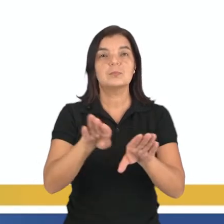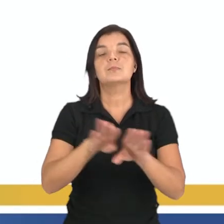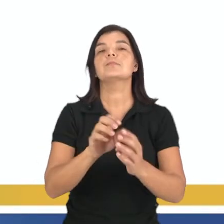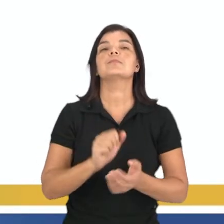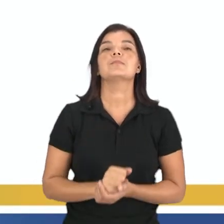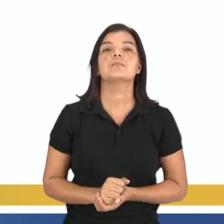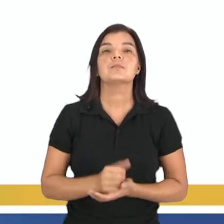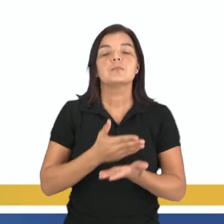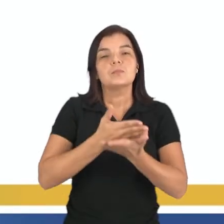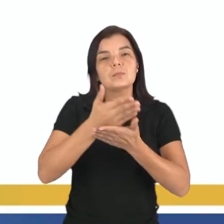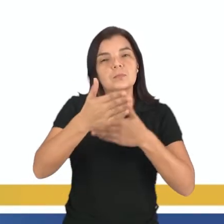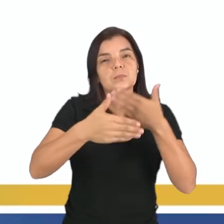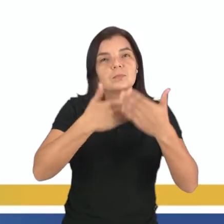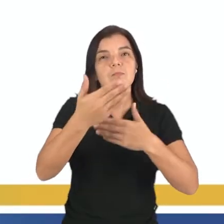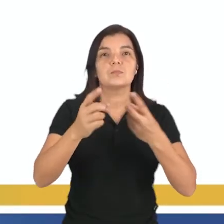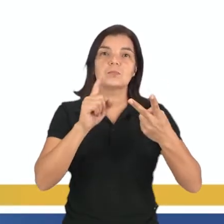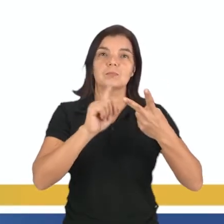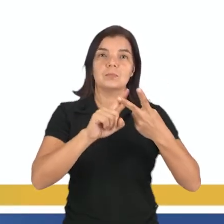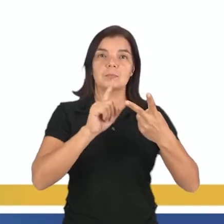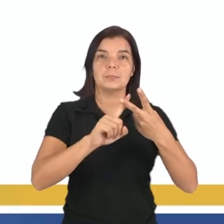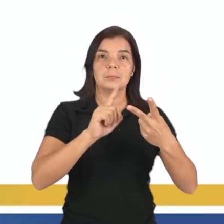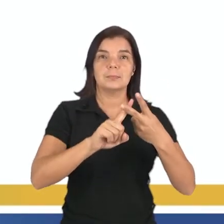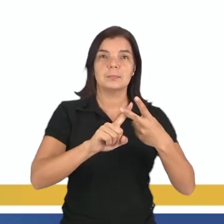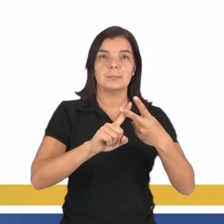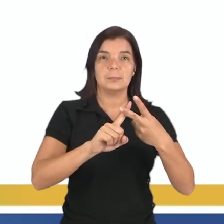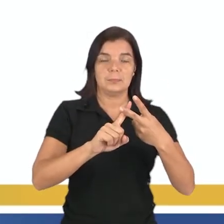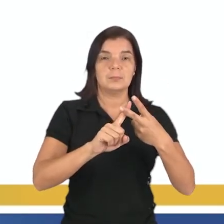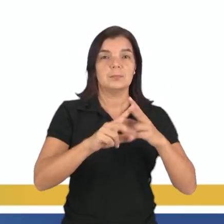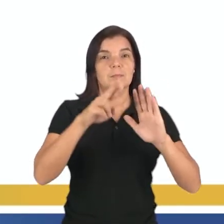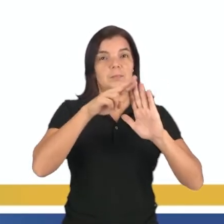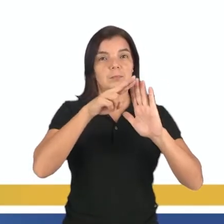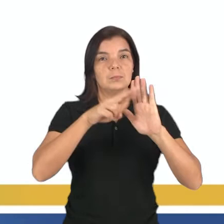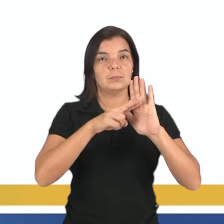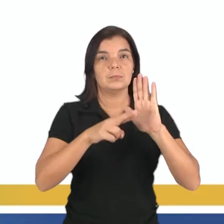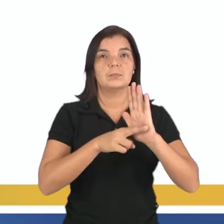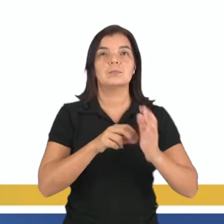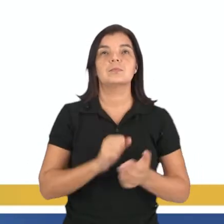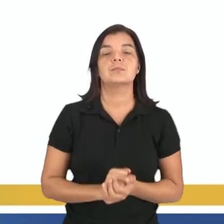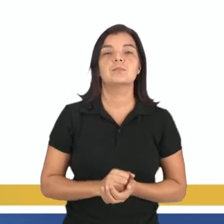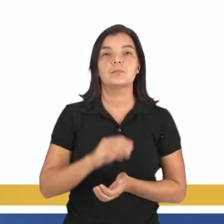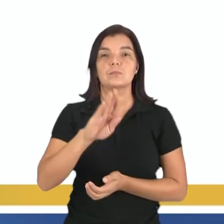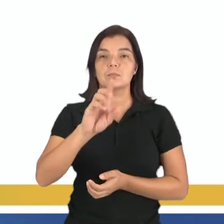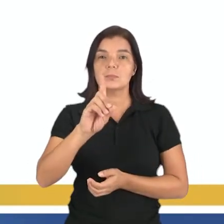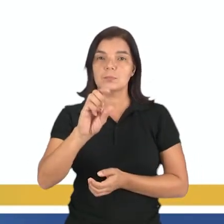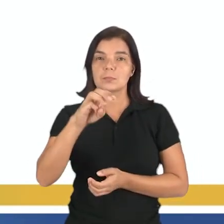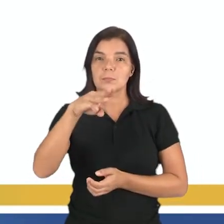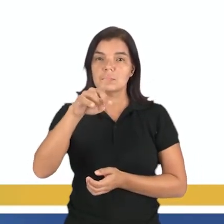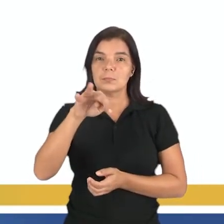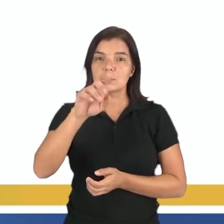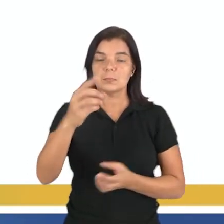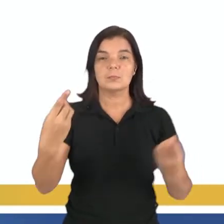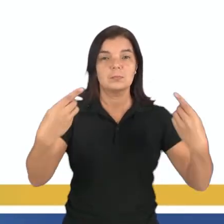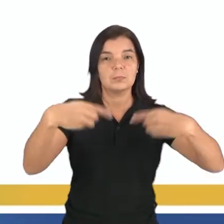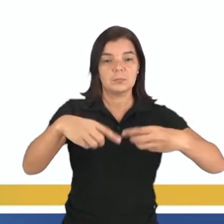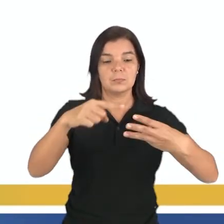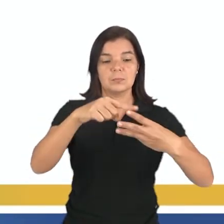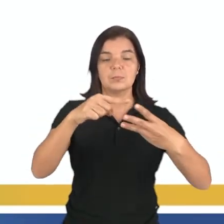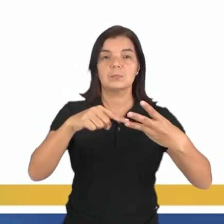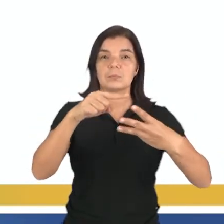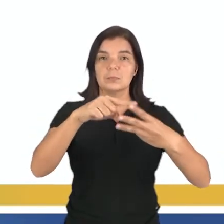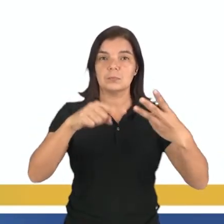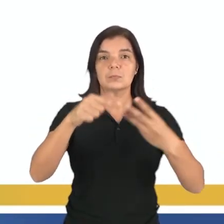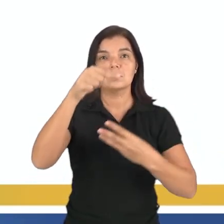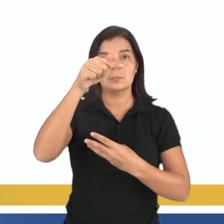de badminton. O segundo passo nós vamos falar sobre a regra do badminton. O badminton ele é disputado em 3 sets de